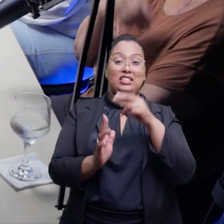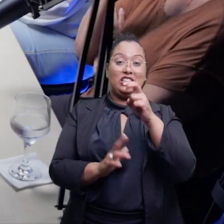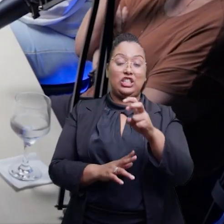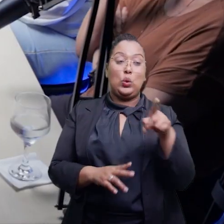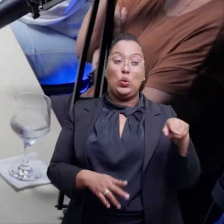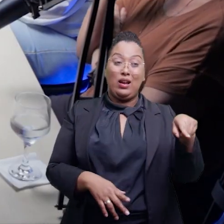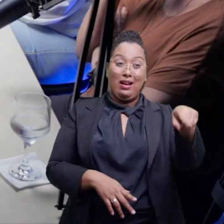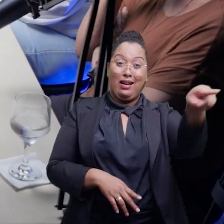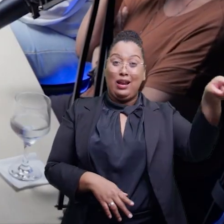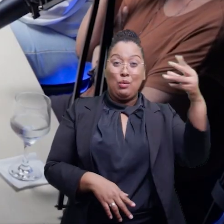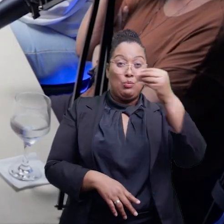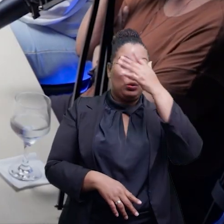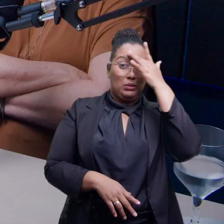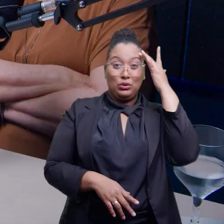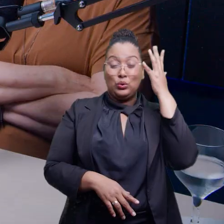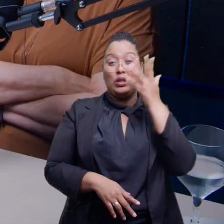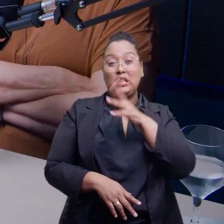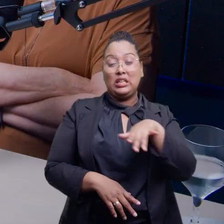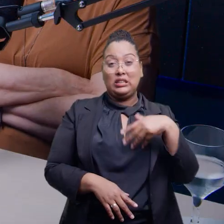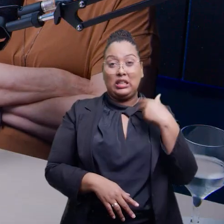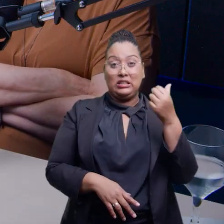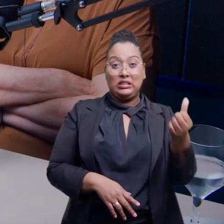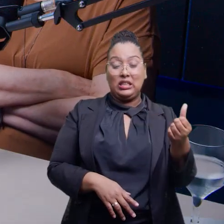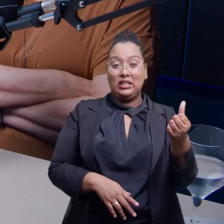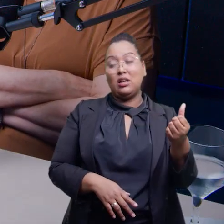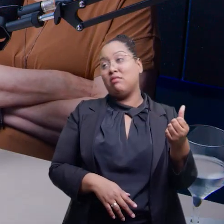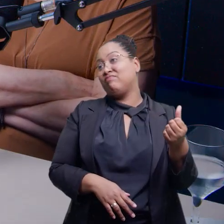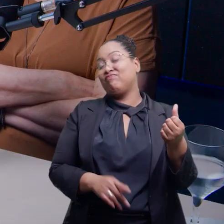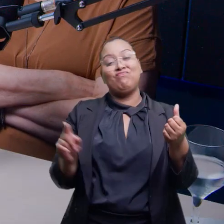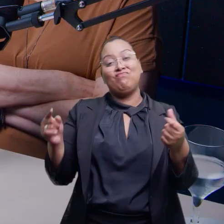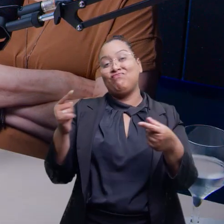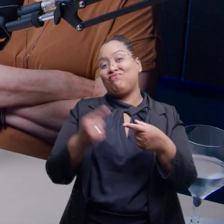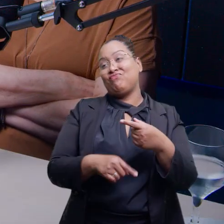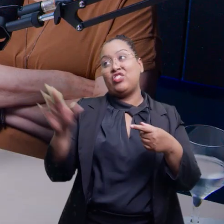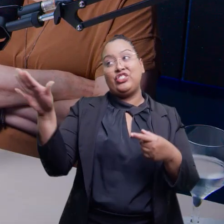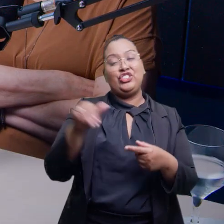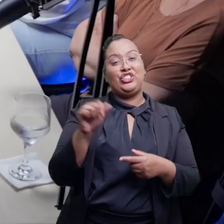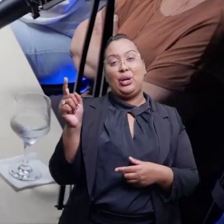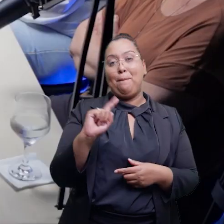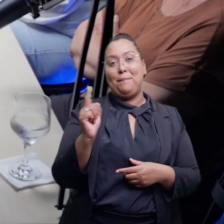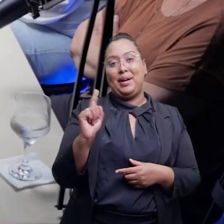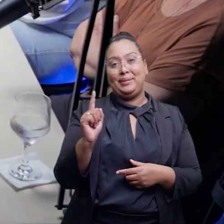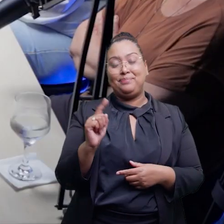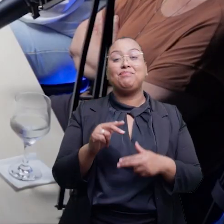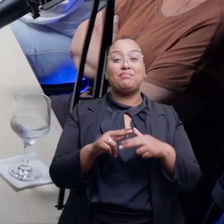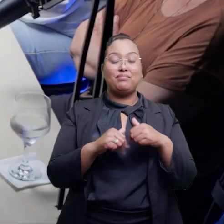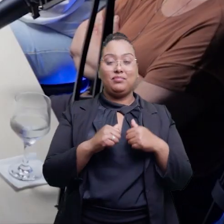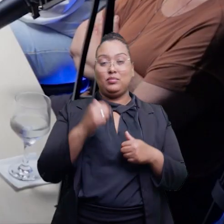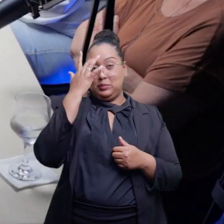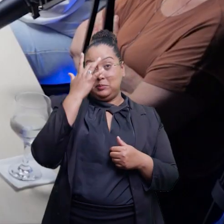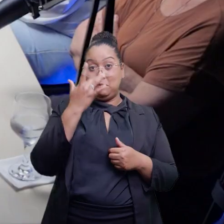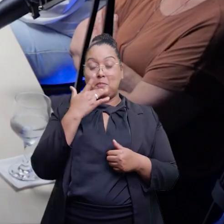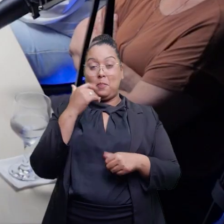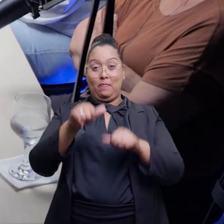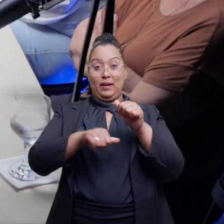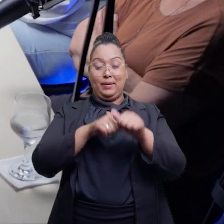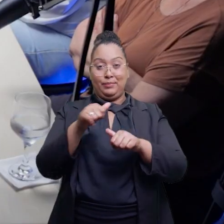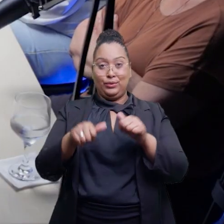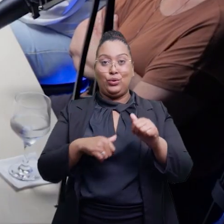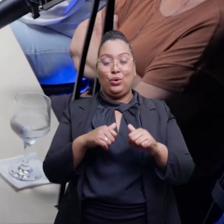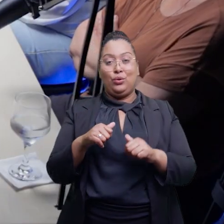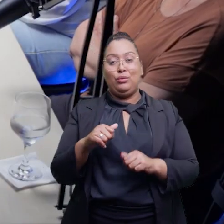não vai, via de regra, né, ser procurado para eventualmente prosseguir com a adoção dessa criança. Então, essa alteração de